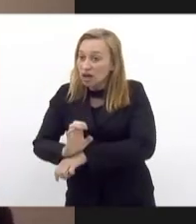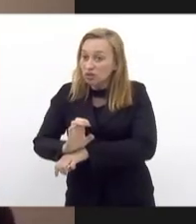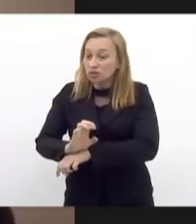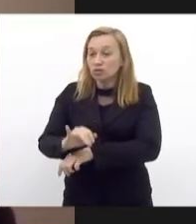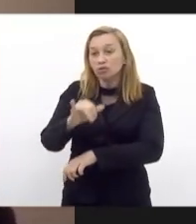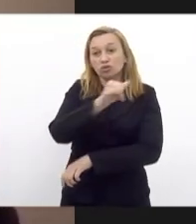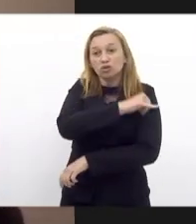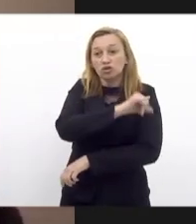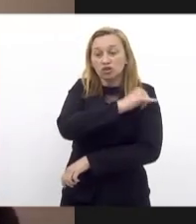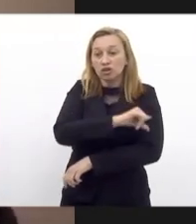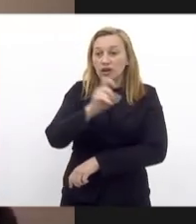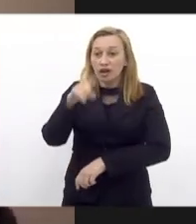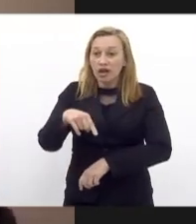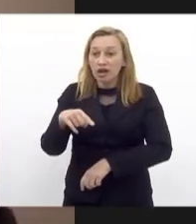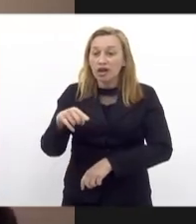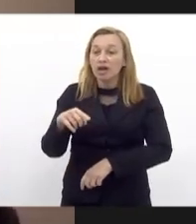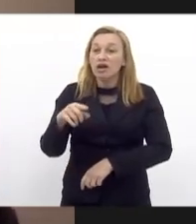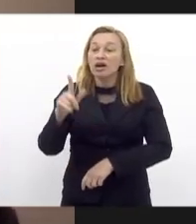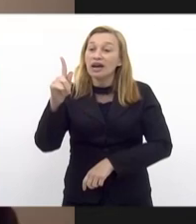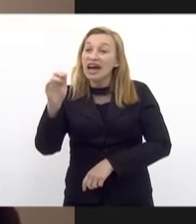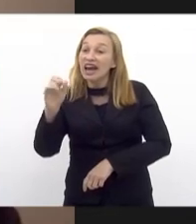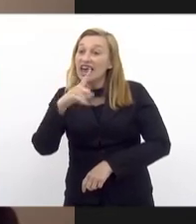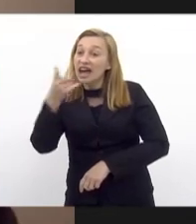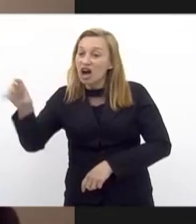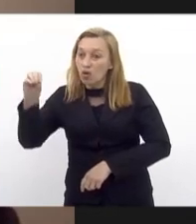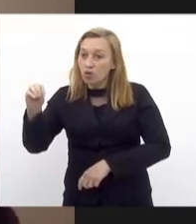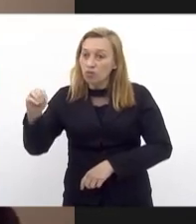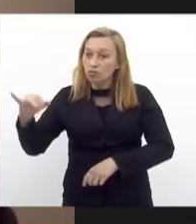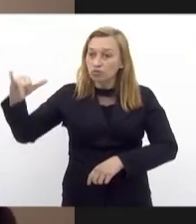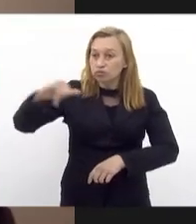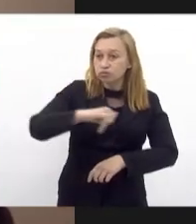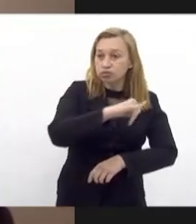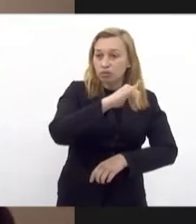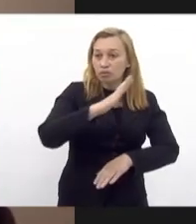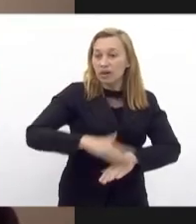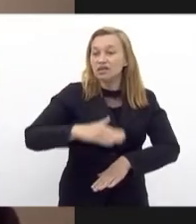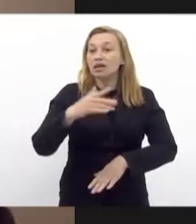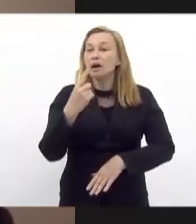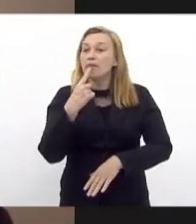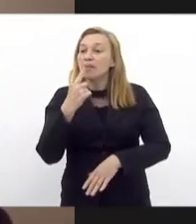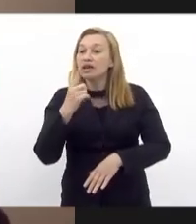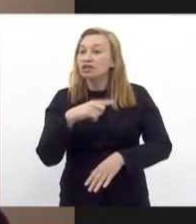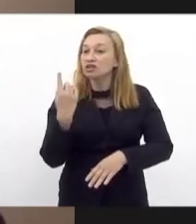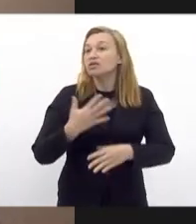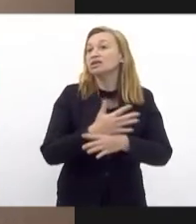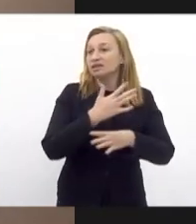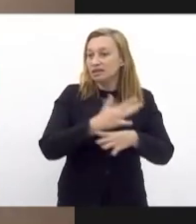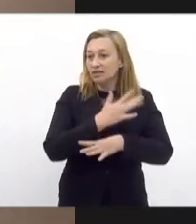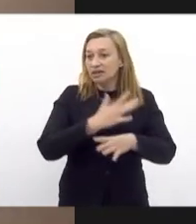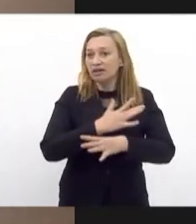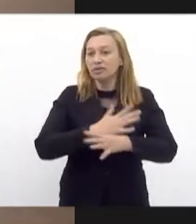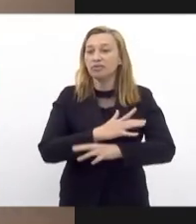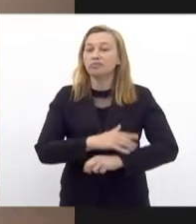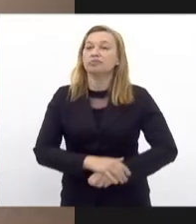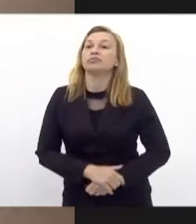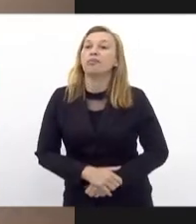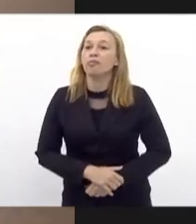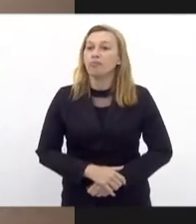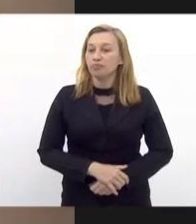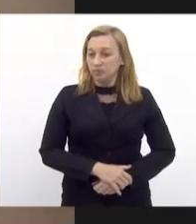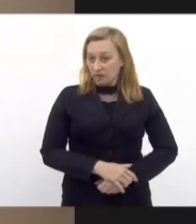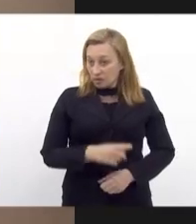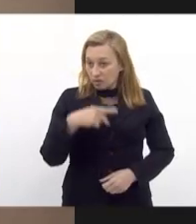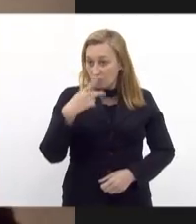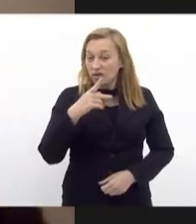é o Aeroporto Internacional do Galeão, aquele que está mais perto das nossas cidades. Então, esse é um primeiro ponto que eu coloco